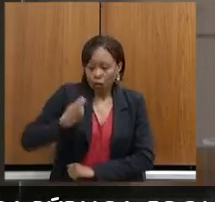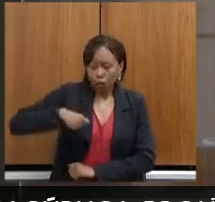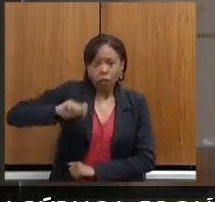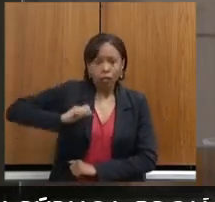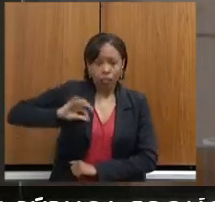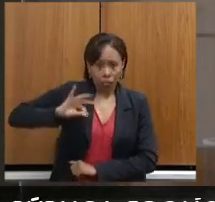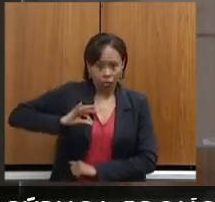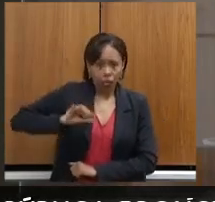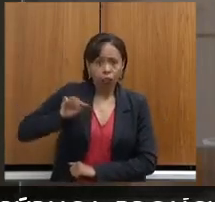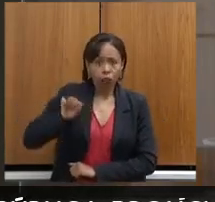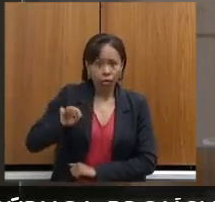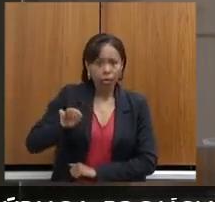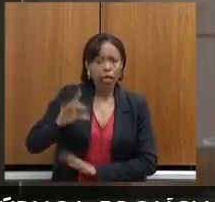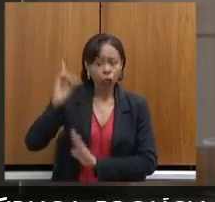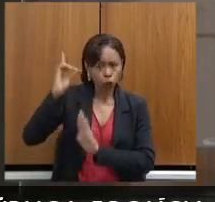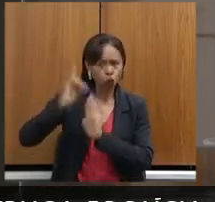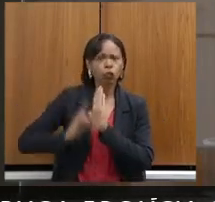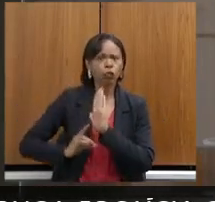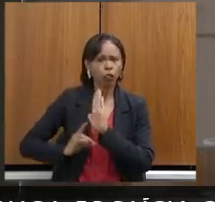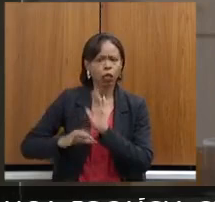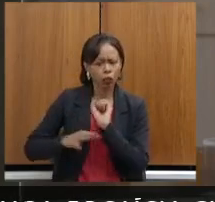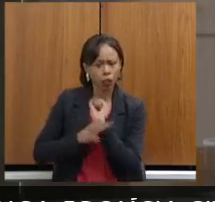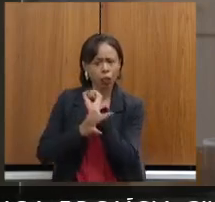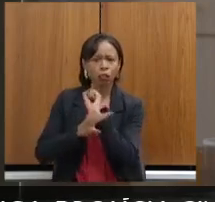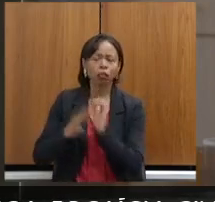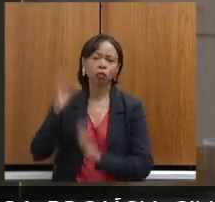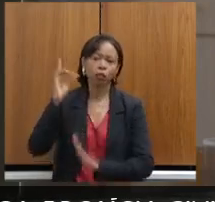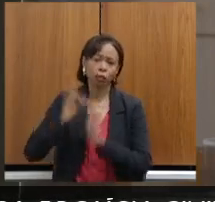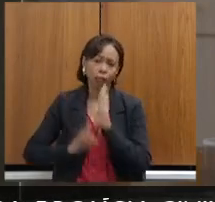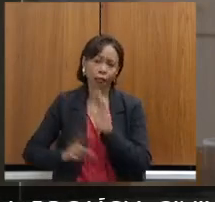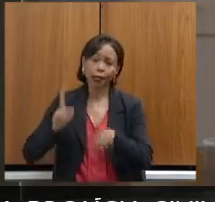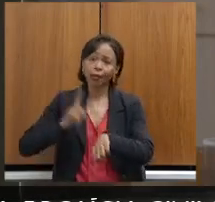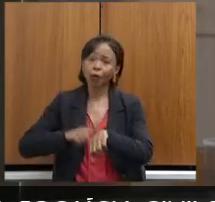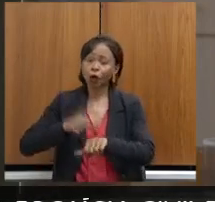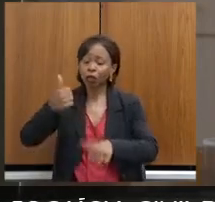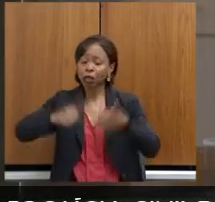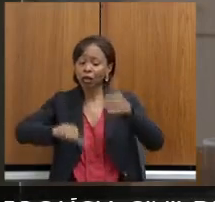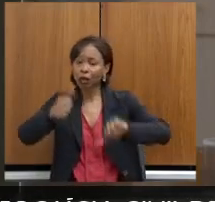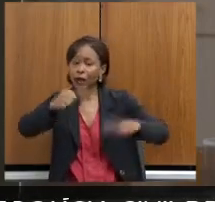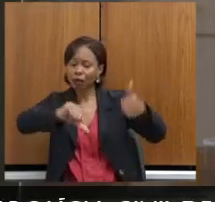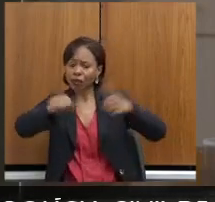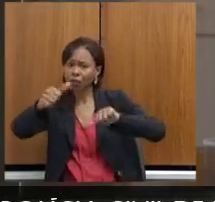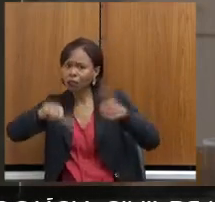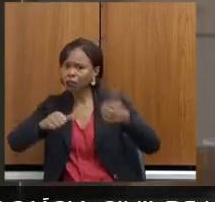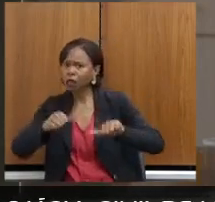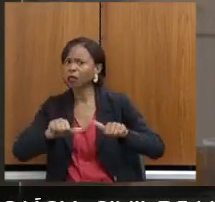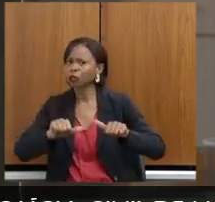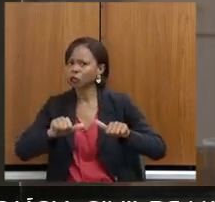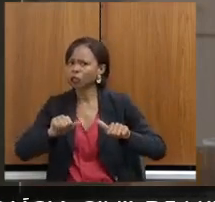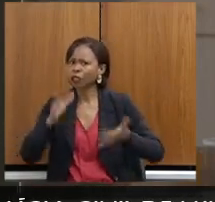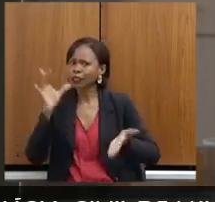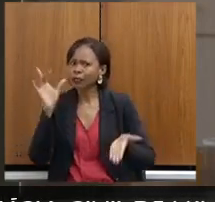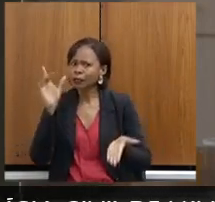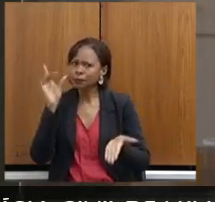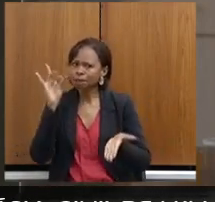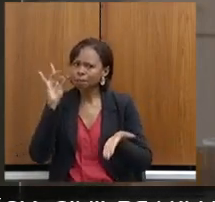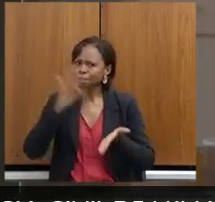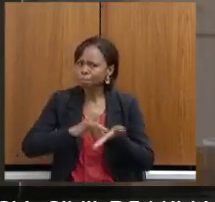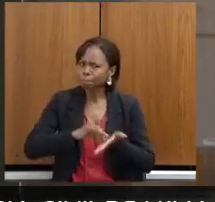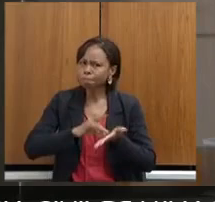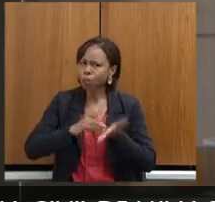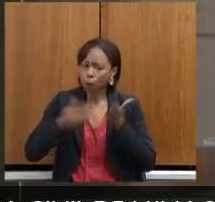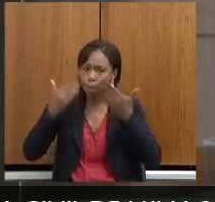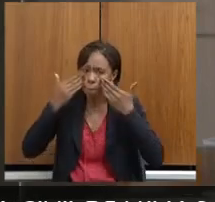primeiro garantidor dos direitos ele é o garantidor dos direitos na hora da análise do caso completo do caso